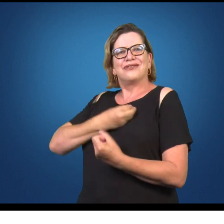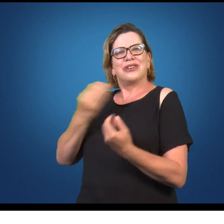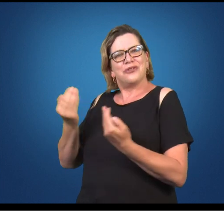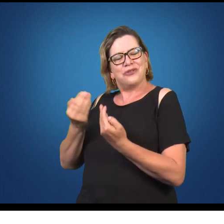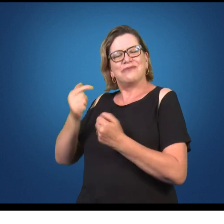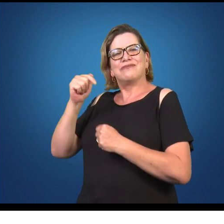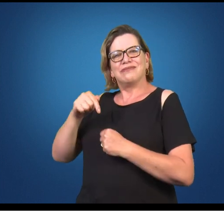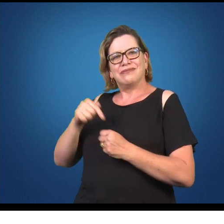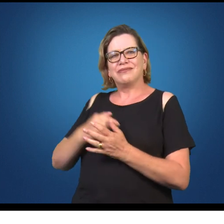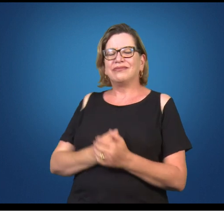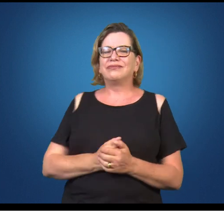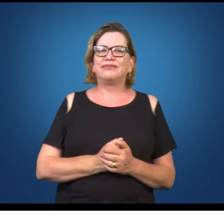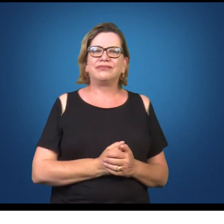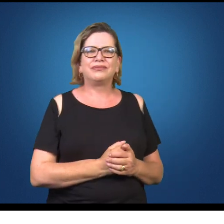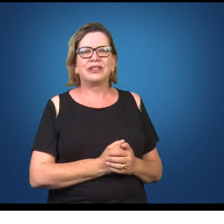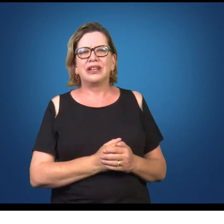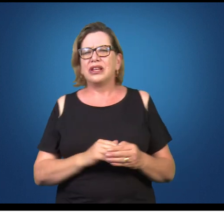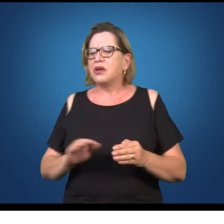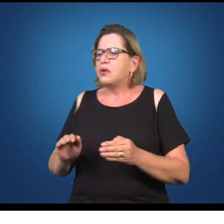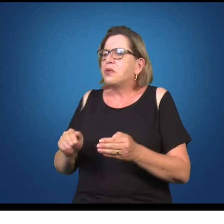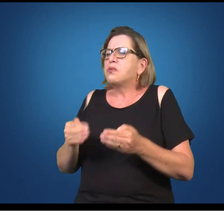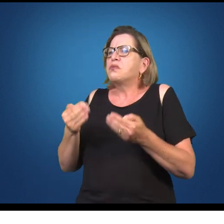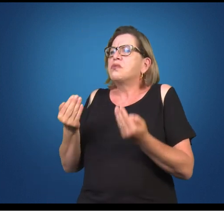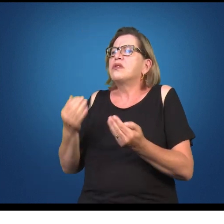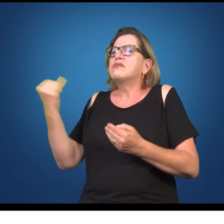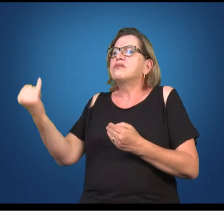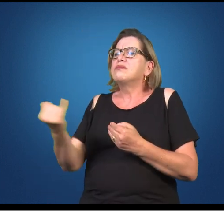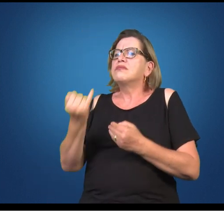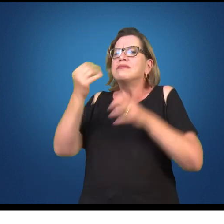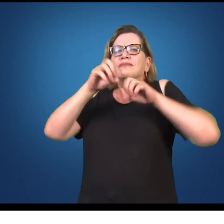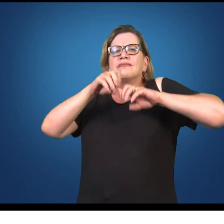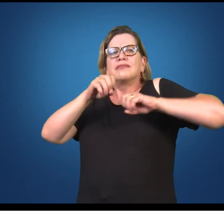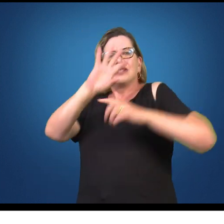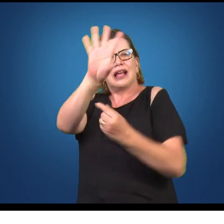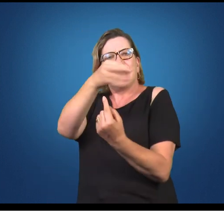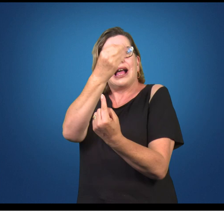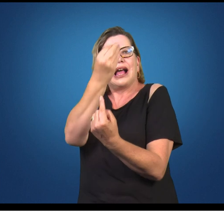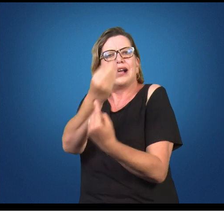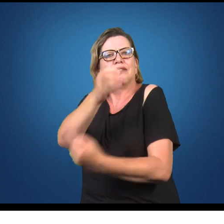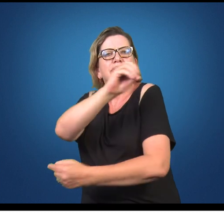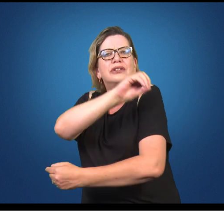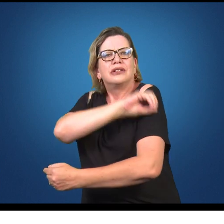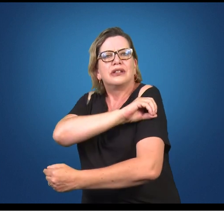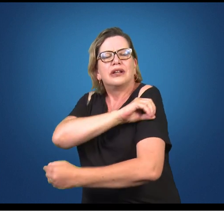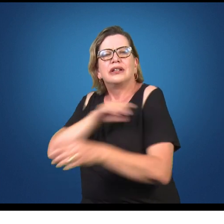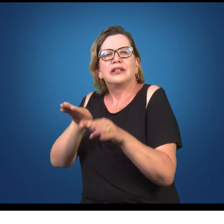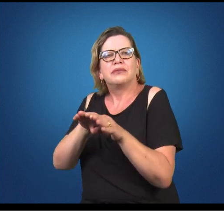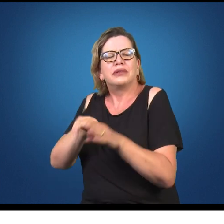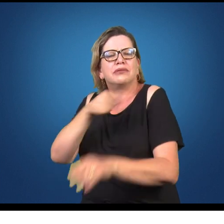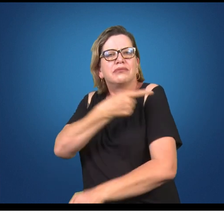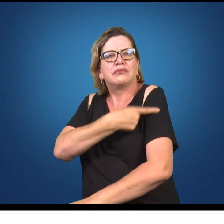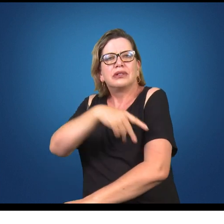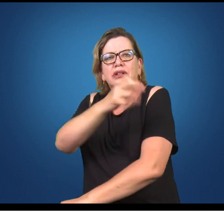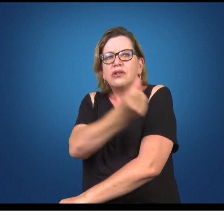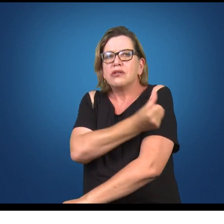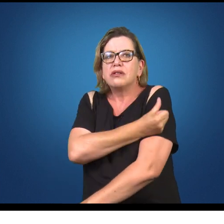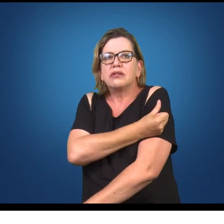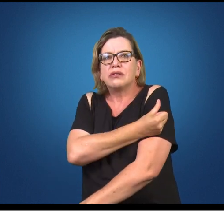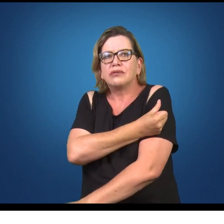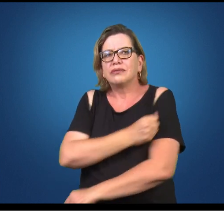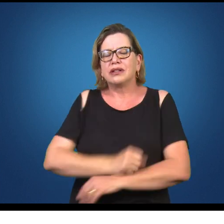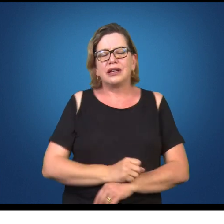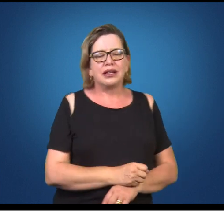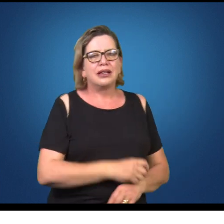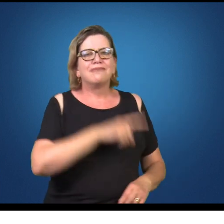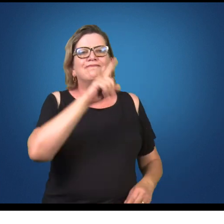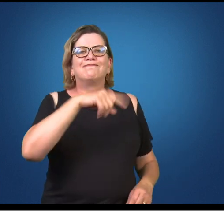nos ajudar aqui. Qual a importância do ensino de arte na educação infantil e nas séries iniciais do ensino fundamental? Na verdade, é